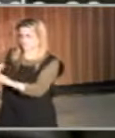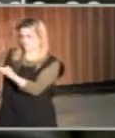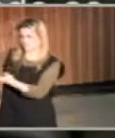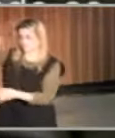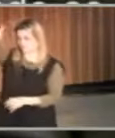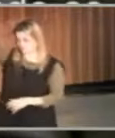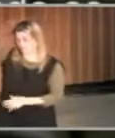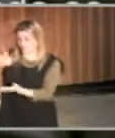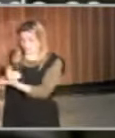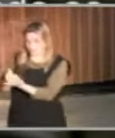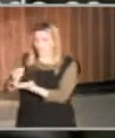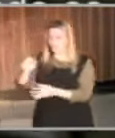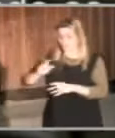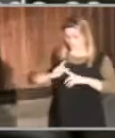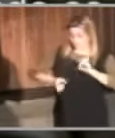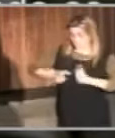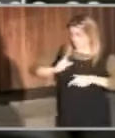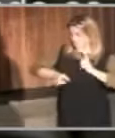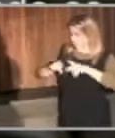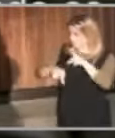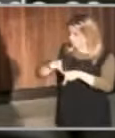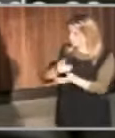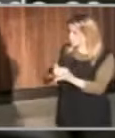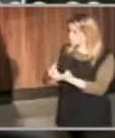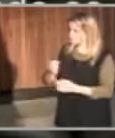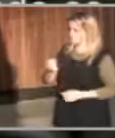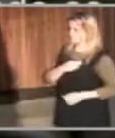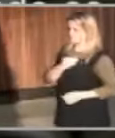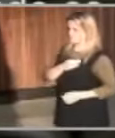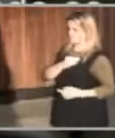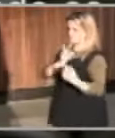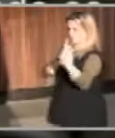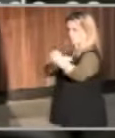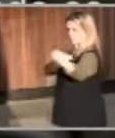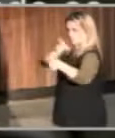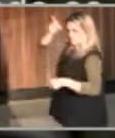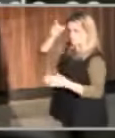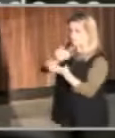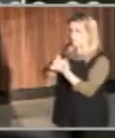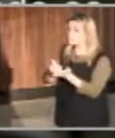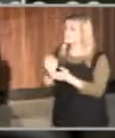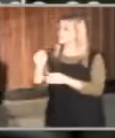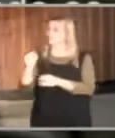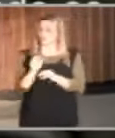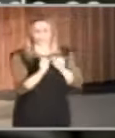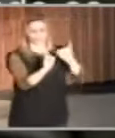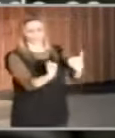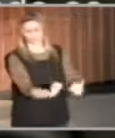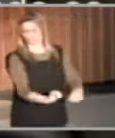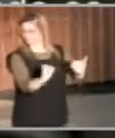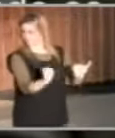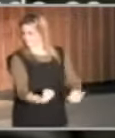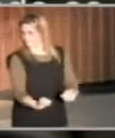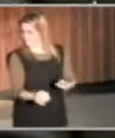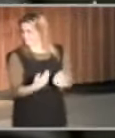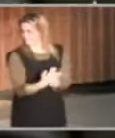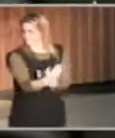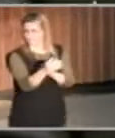então o povo de Israel pecou contra Deus, o Senhor, adorando os deuses dos cananeus.